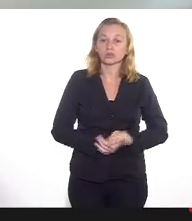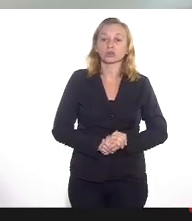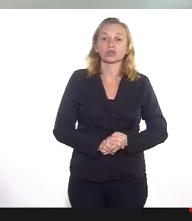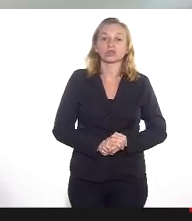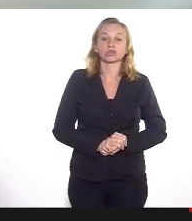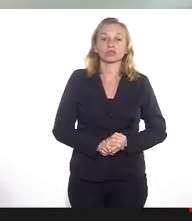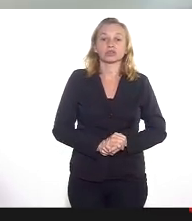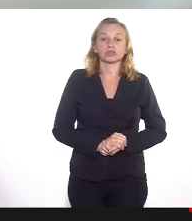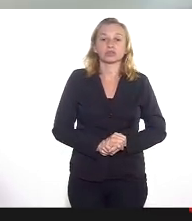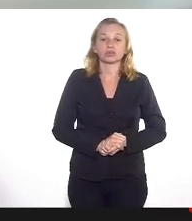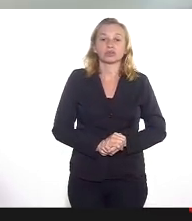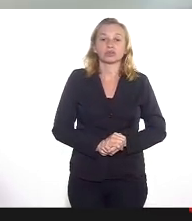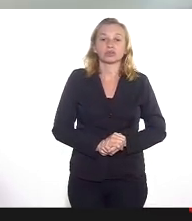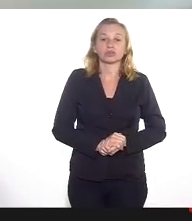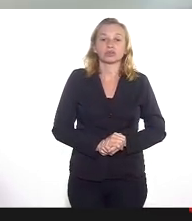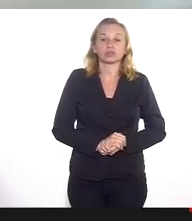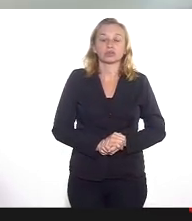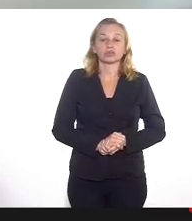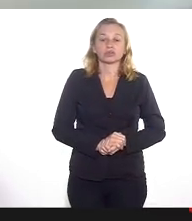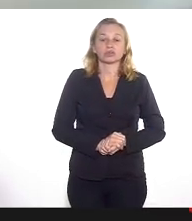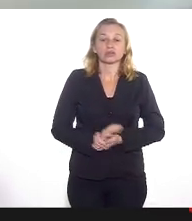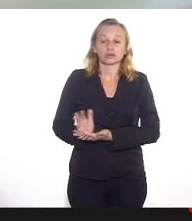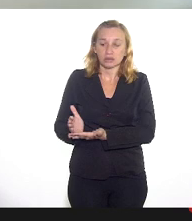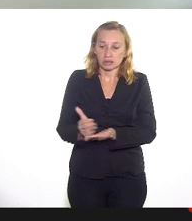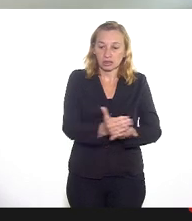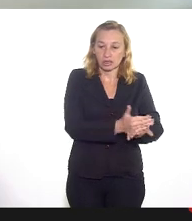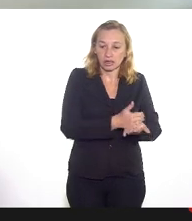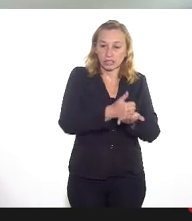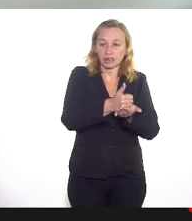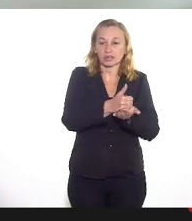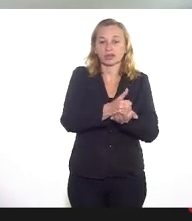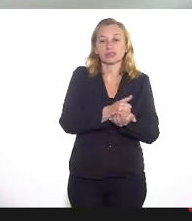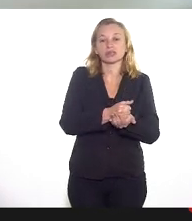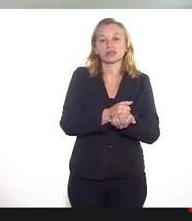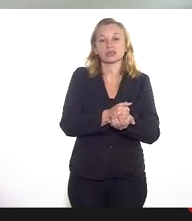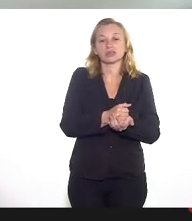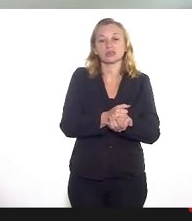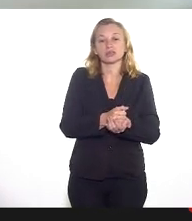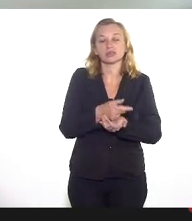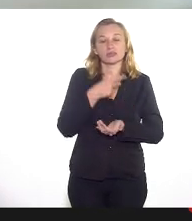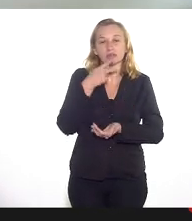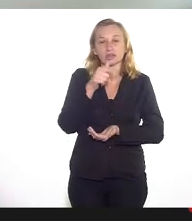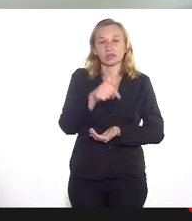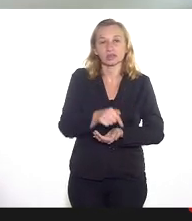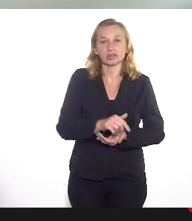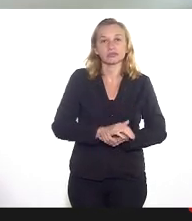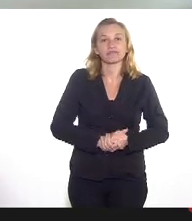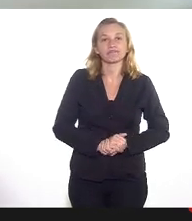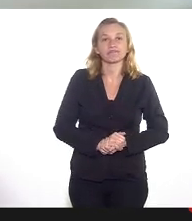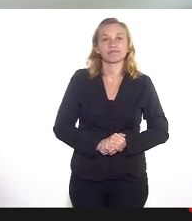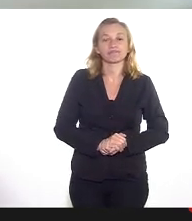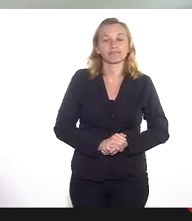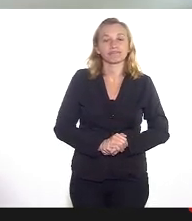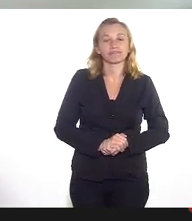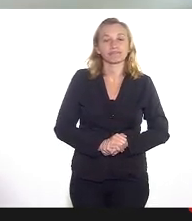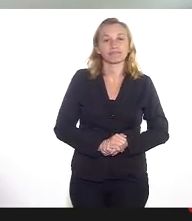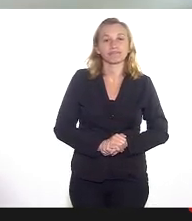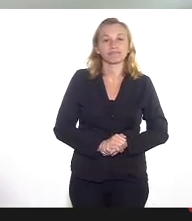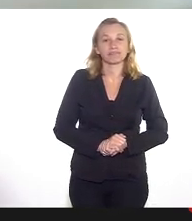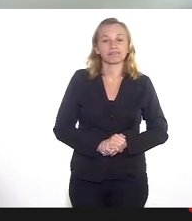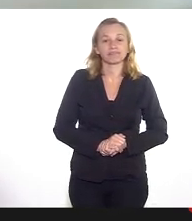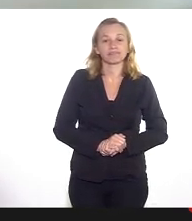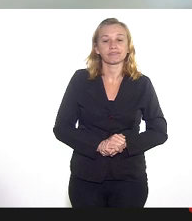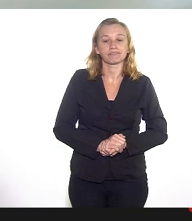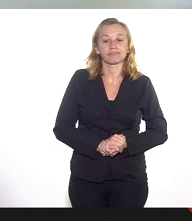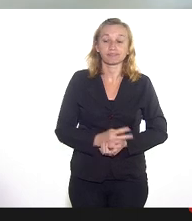a esse cotejo das arrecadações bem colocadas aqui pelo Fortunato